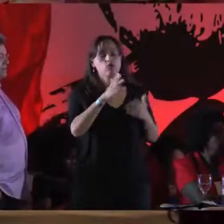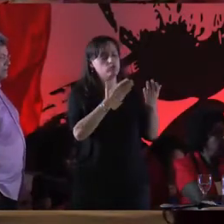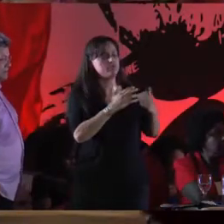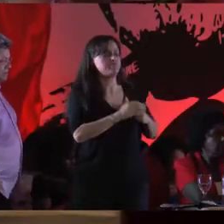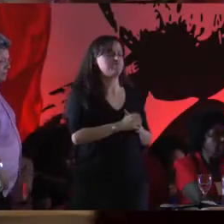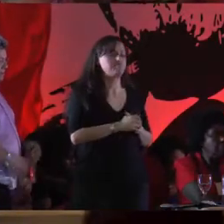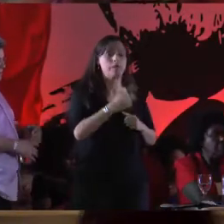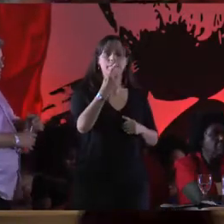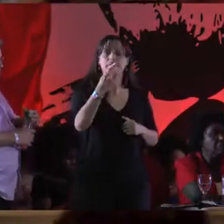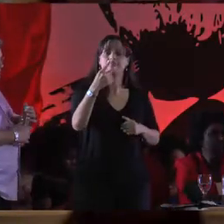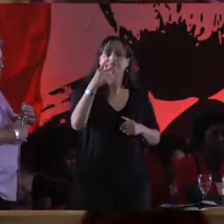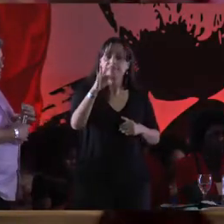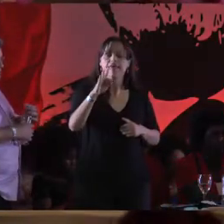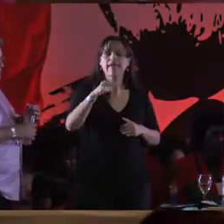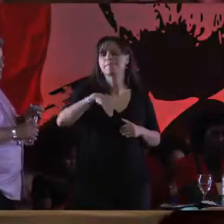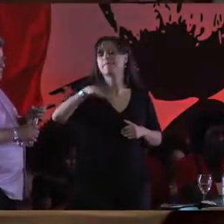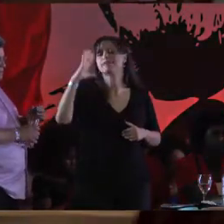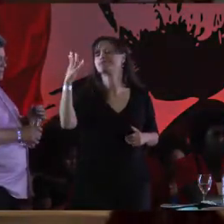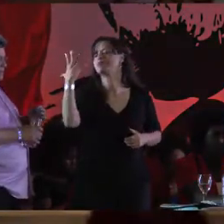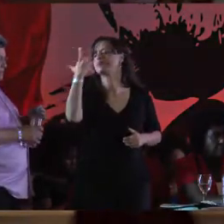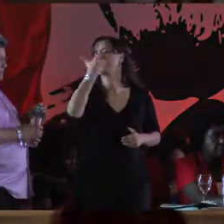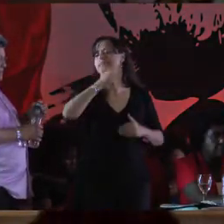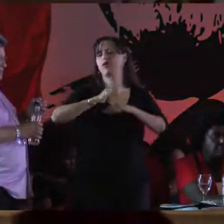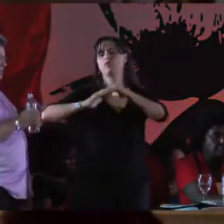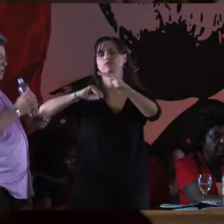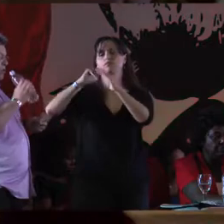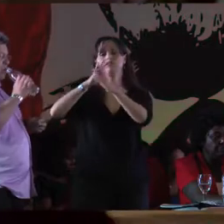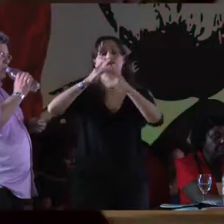classe trabalhadora brasileira realizou.